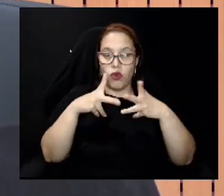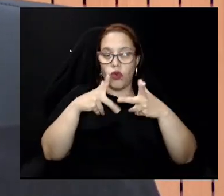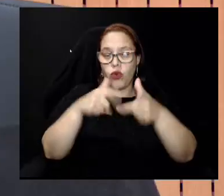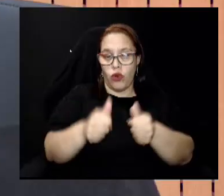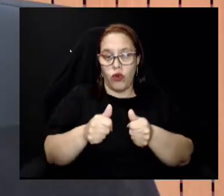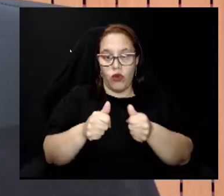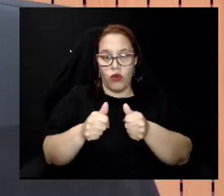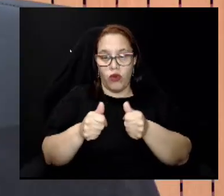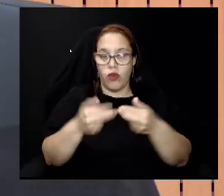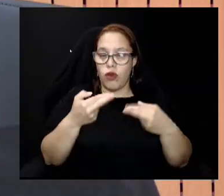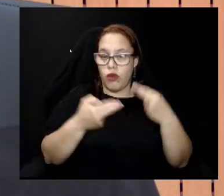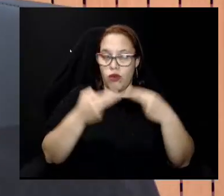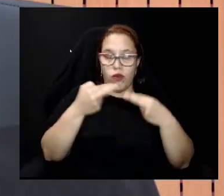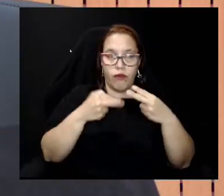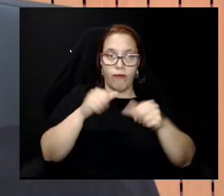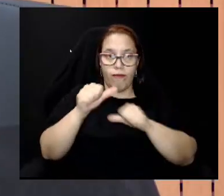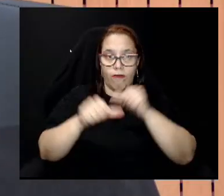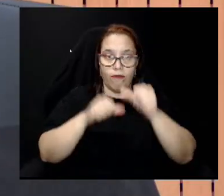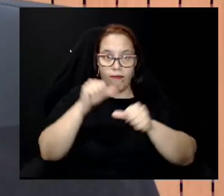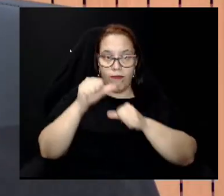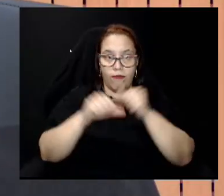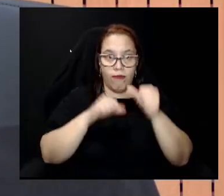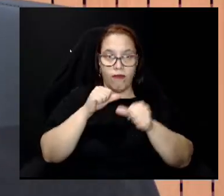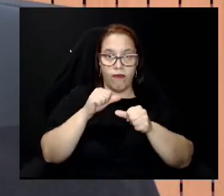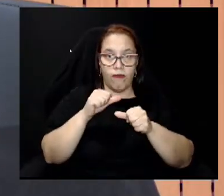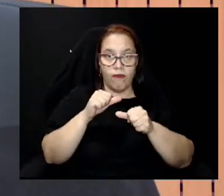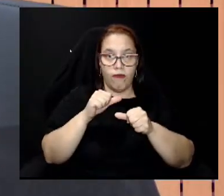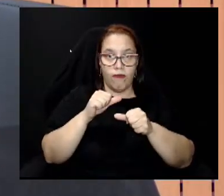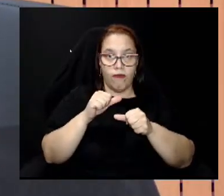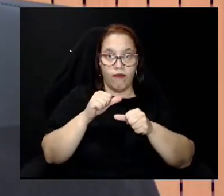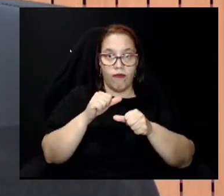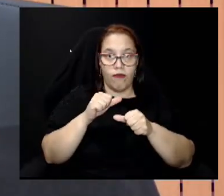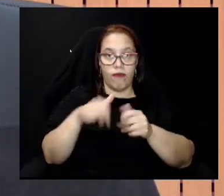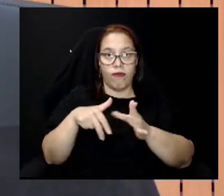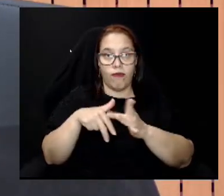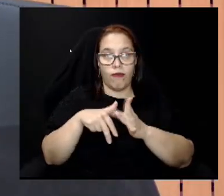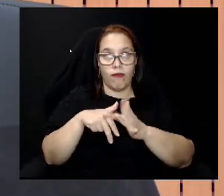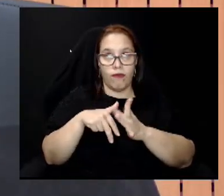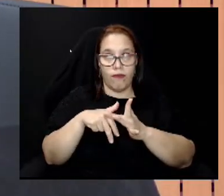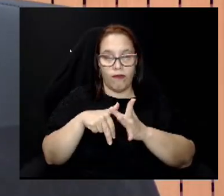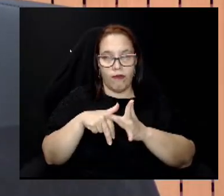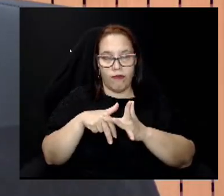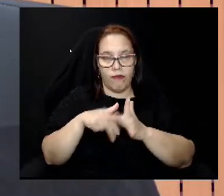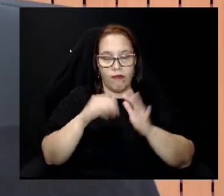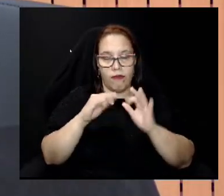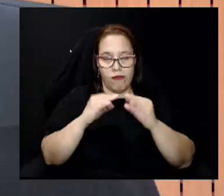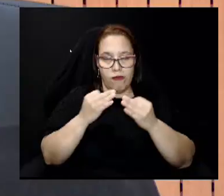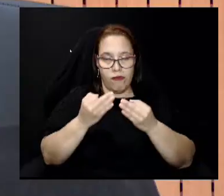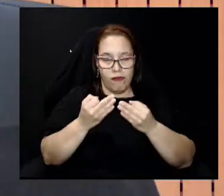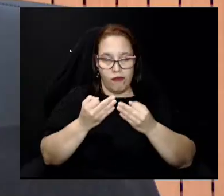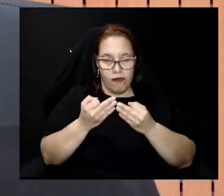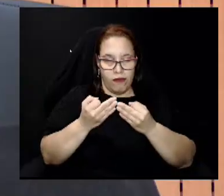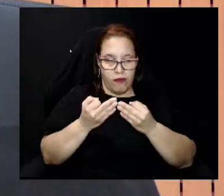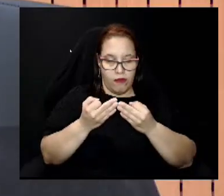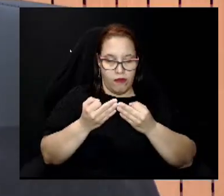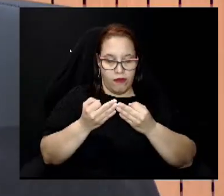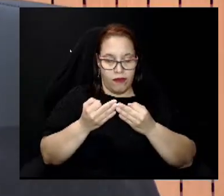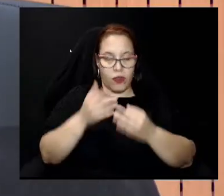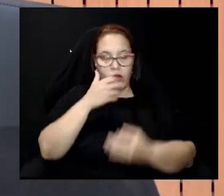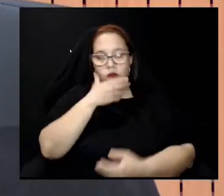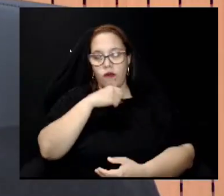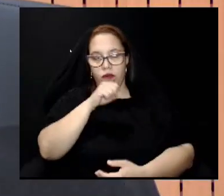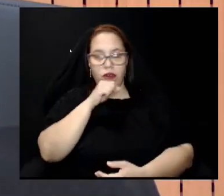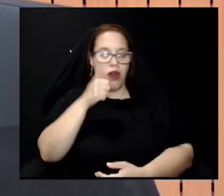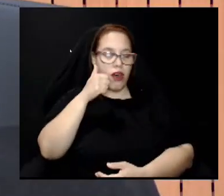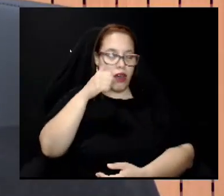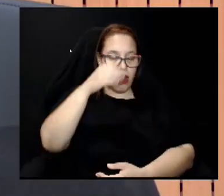relacionados a mutações. Então, quando a gente pega um paciente também, uma família que tem o pai, os tios, os